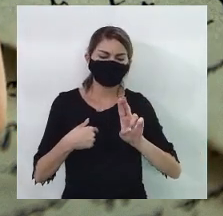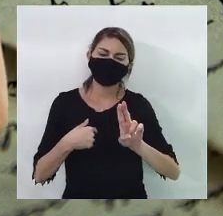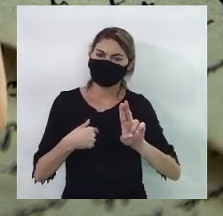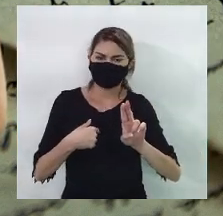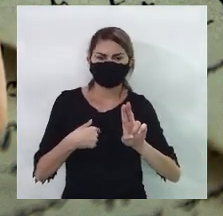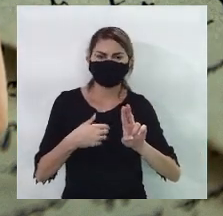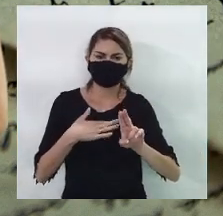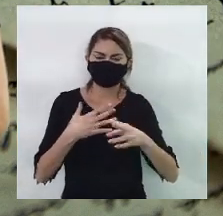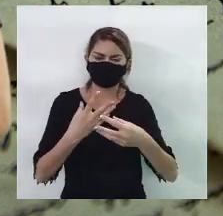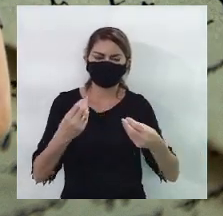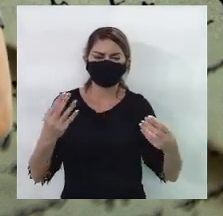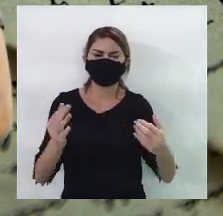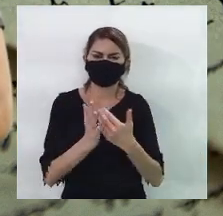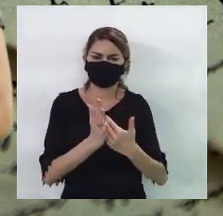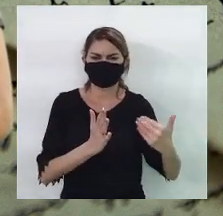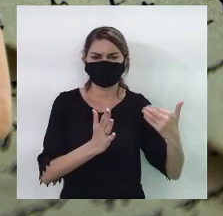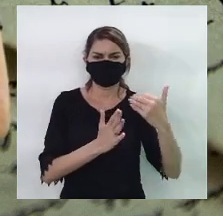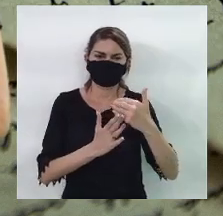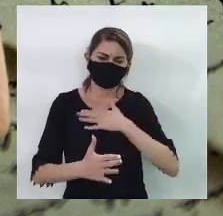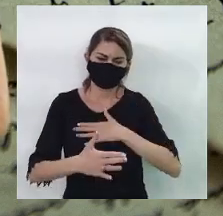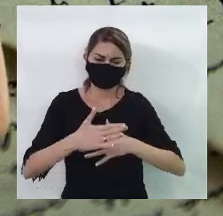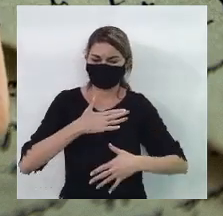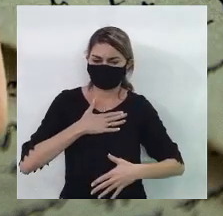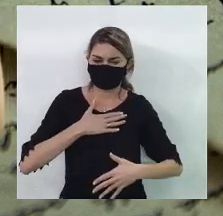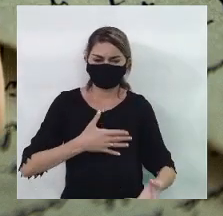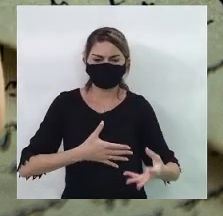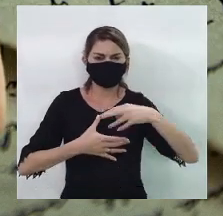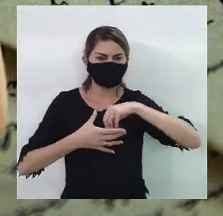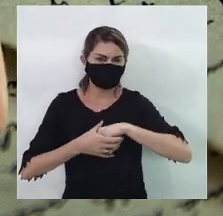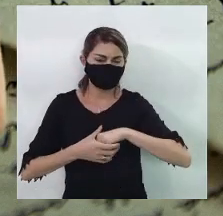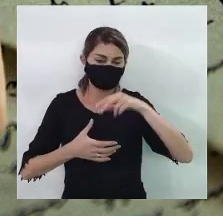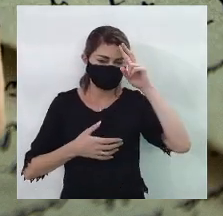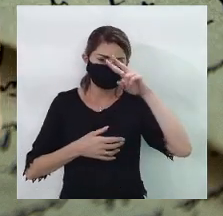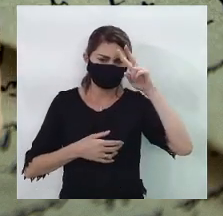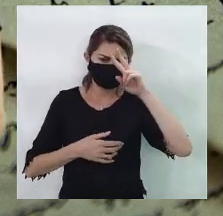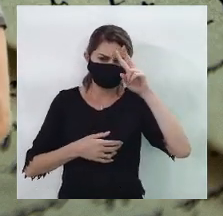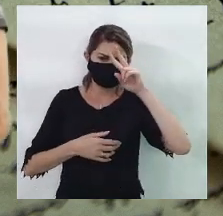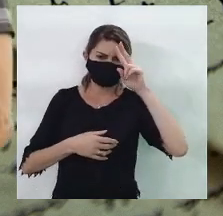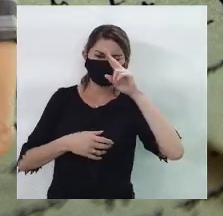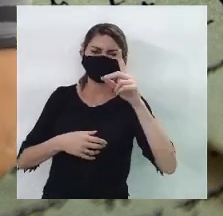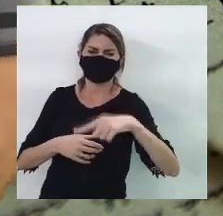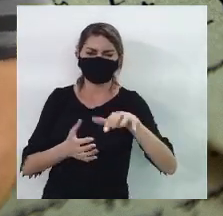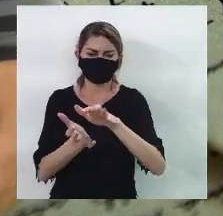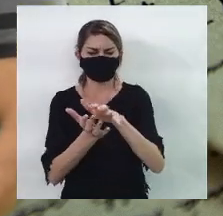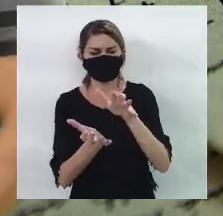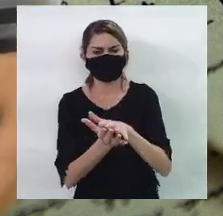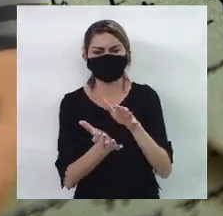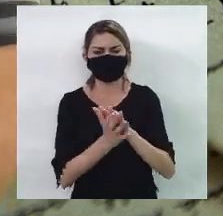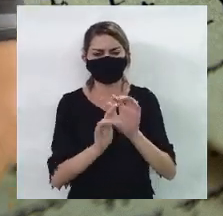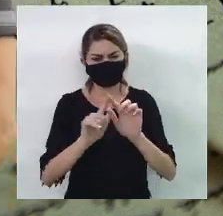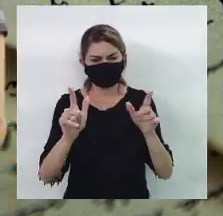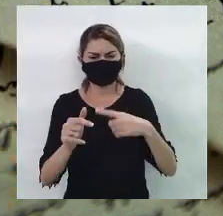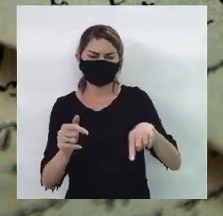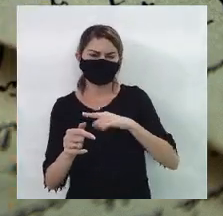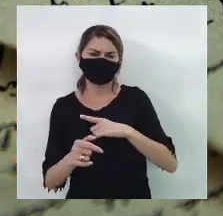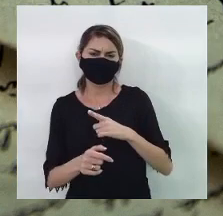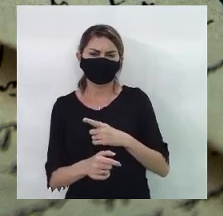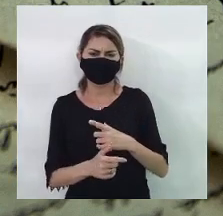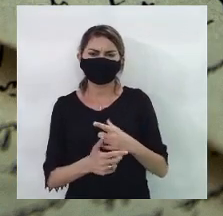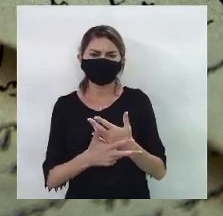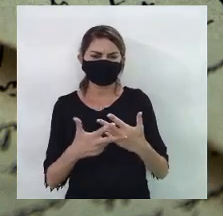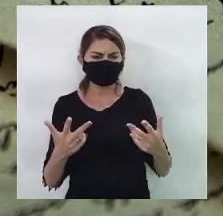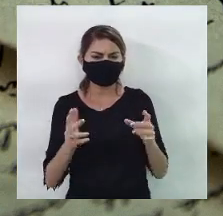Esse muito além do corpo, esse resgate à historicidade pernambucana, mas nós temos também